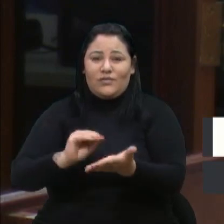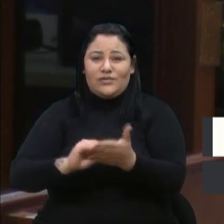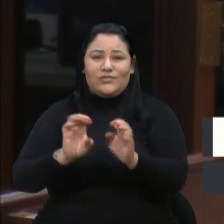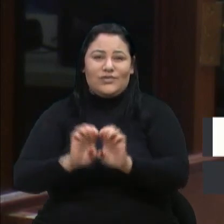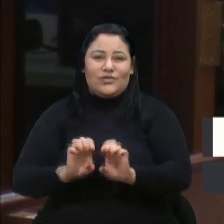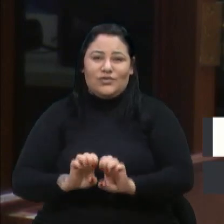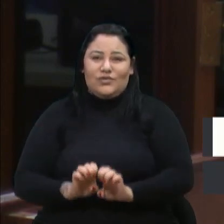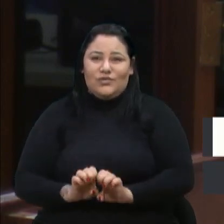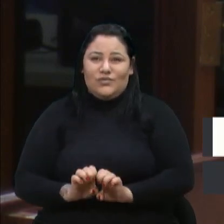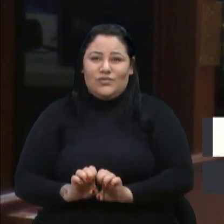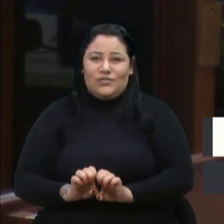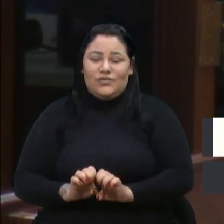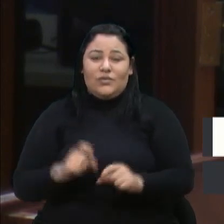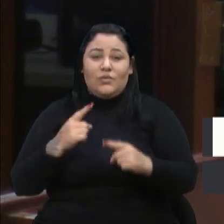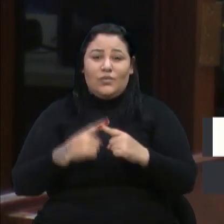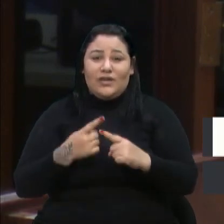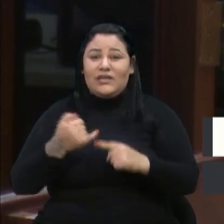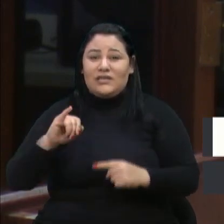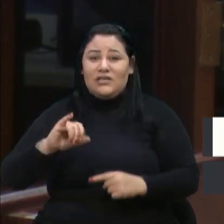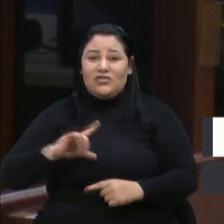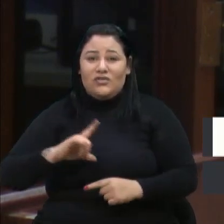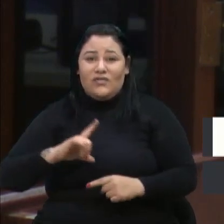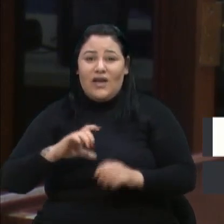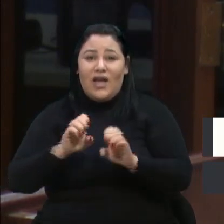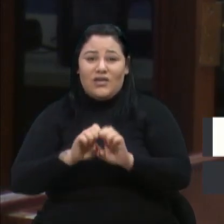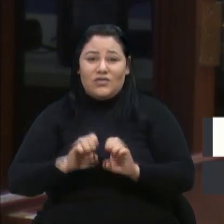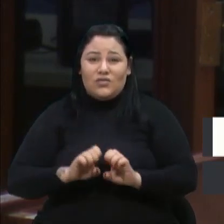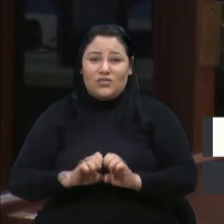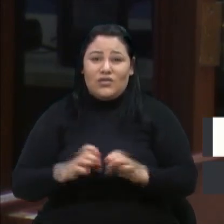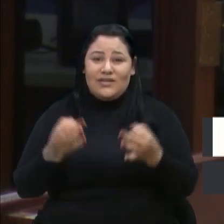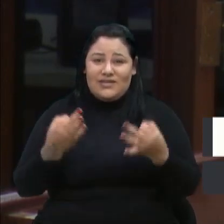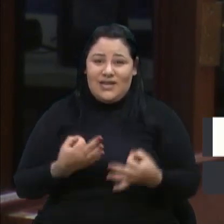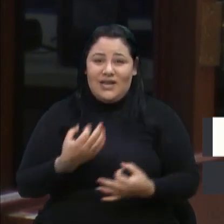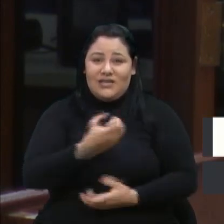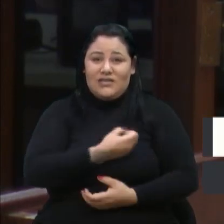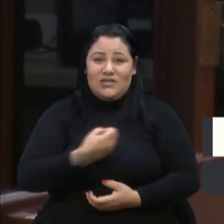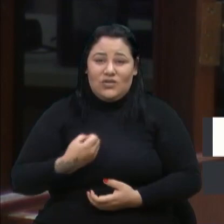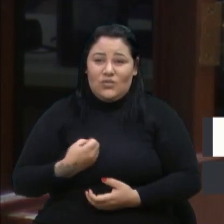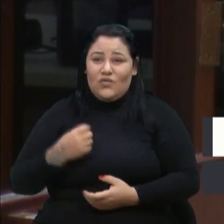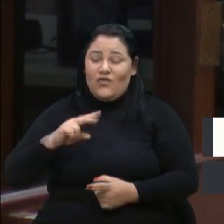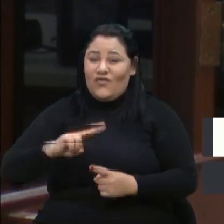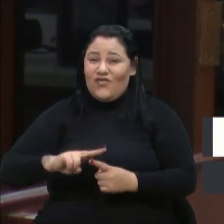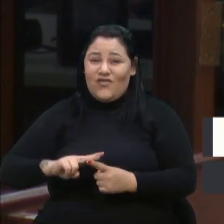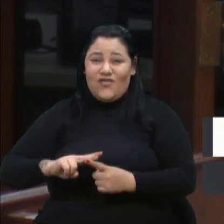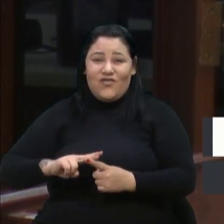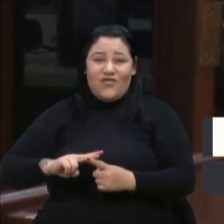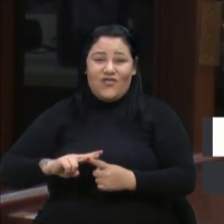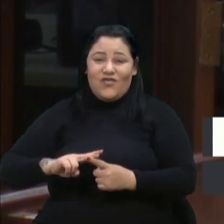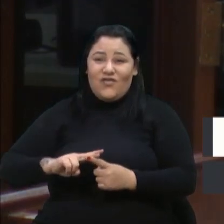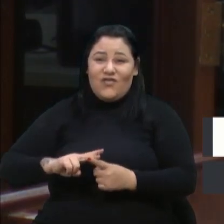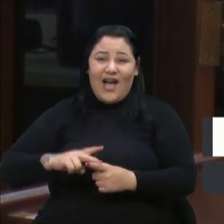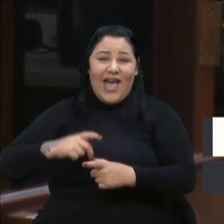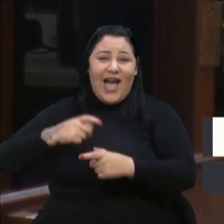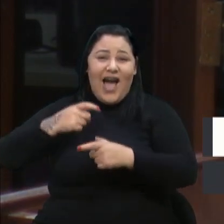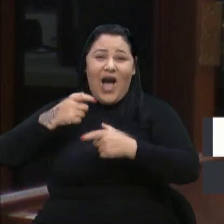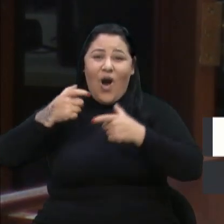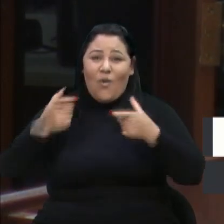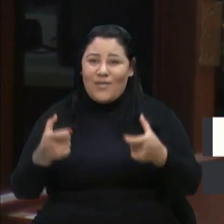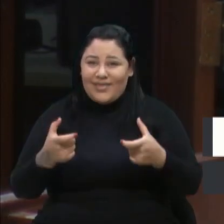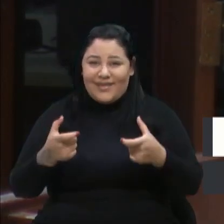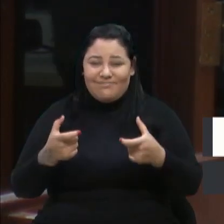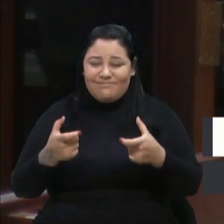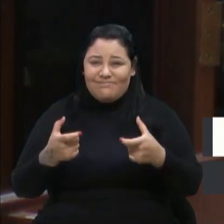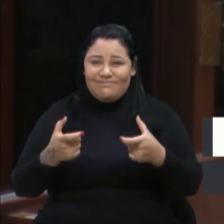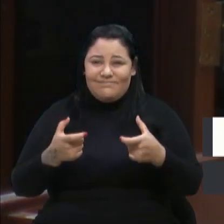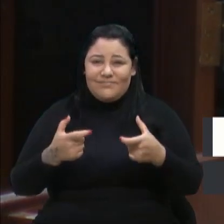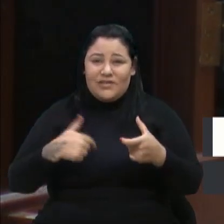momento que a gente tiver a infraestrutura, esse número, os vereadores, vai dobrar, talvez triplicar. E aqui eu preciso dizer